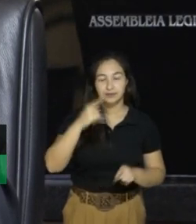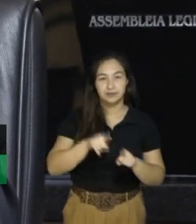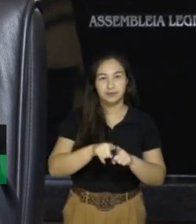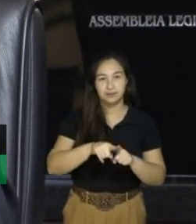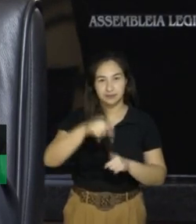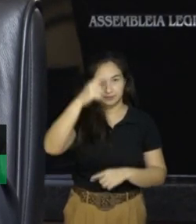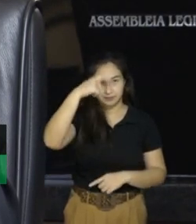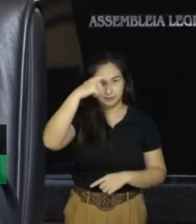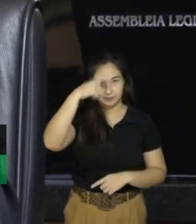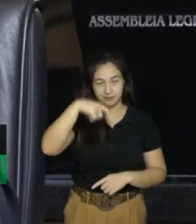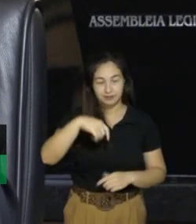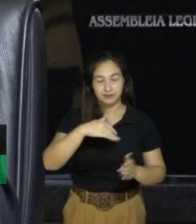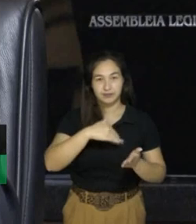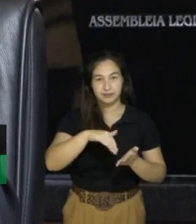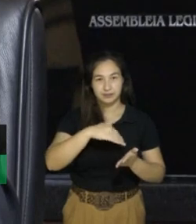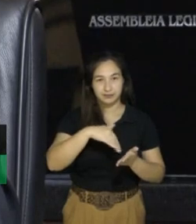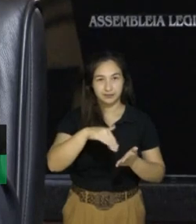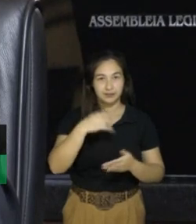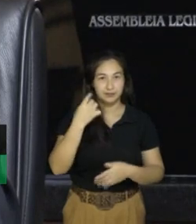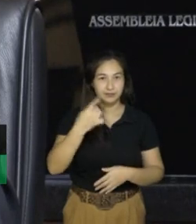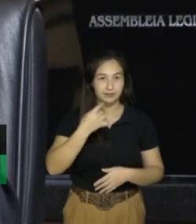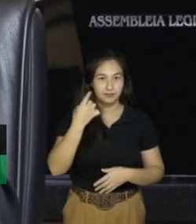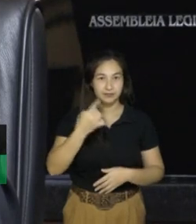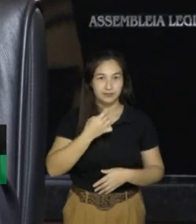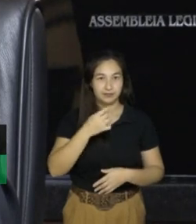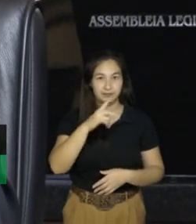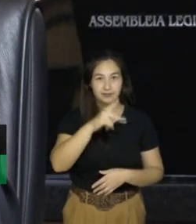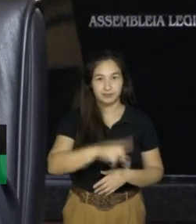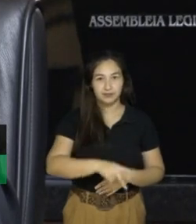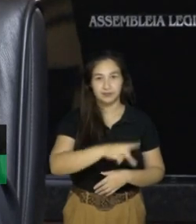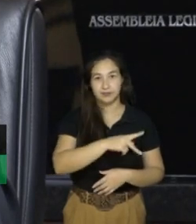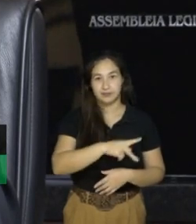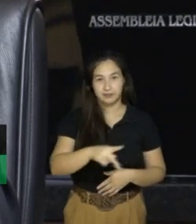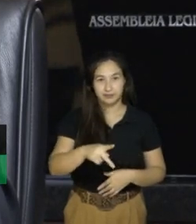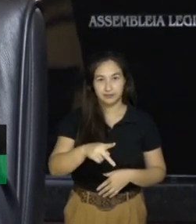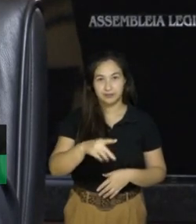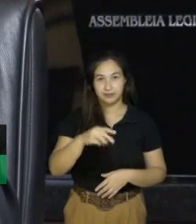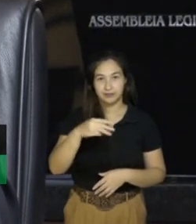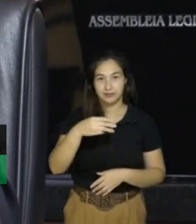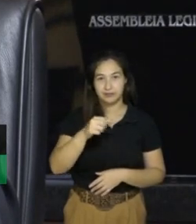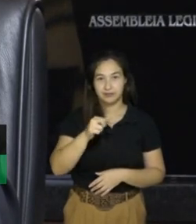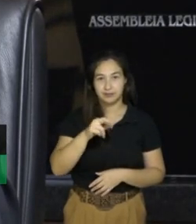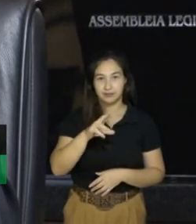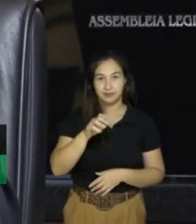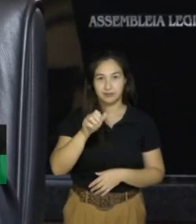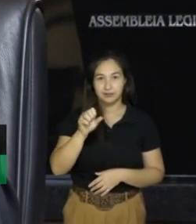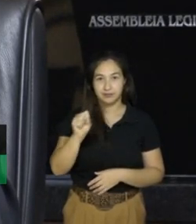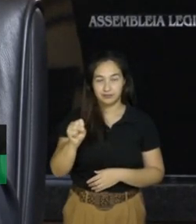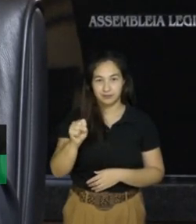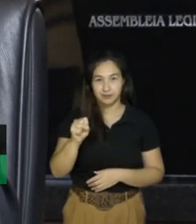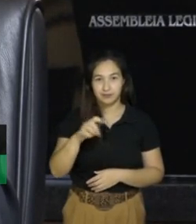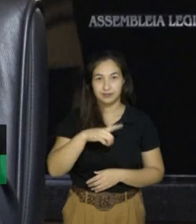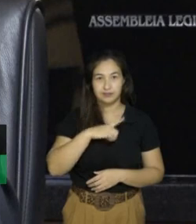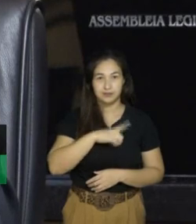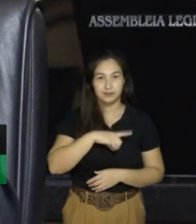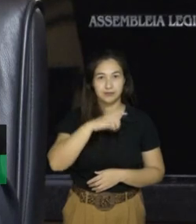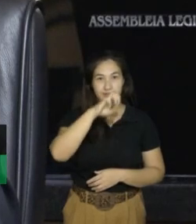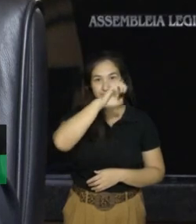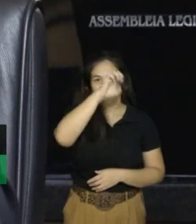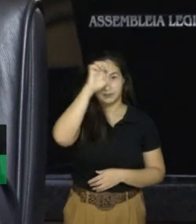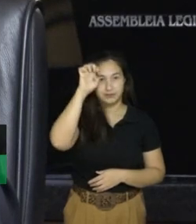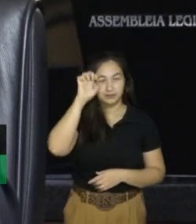secretarias deputados Padre Pedro Paulo Freire Marcos da Rosa delegado Egídio e